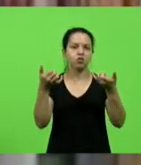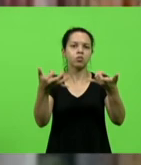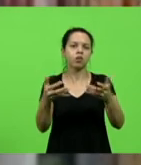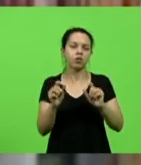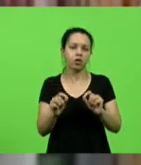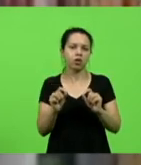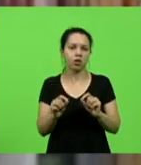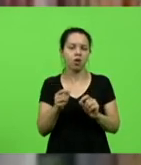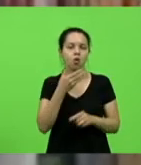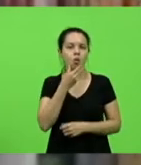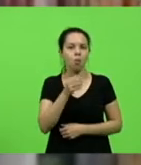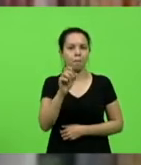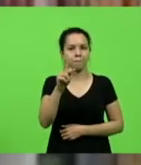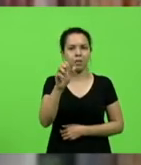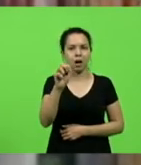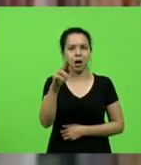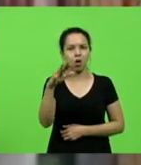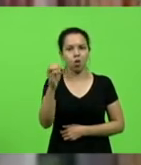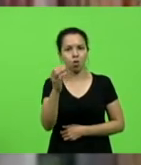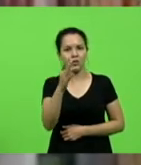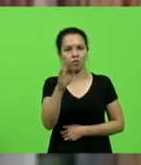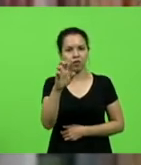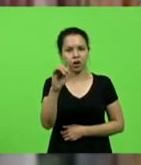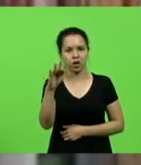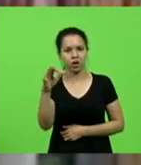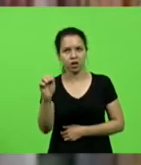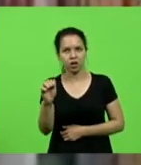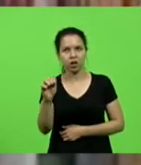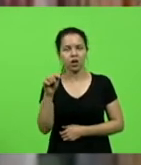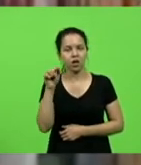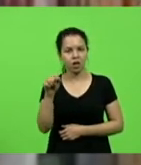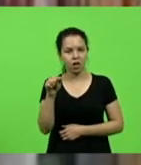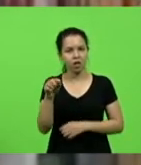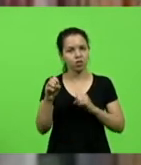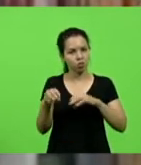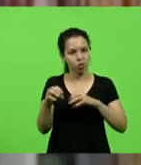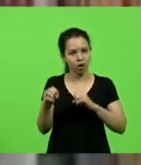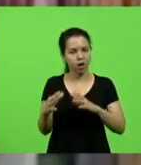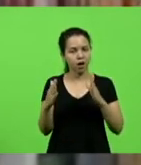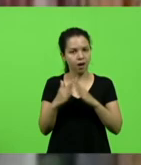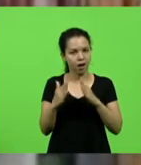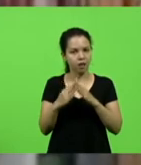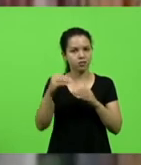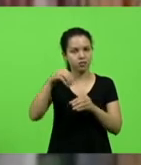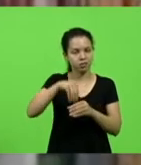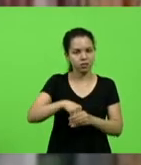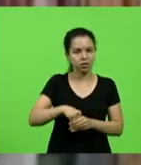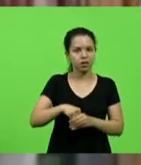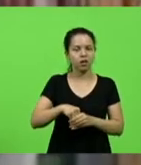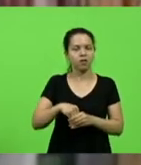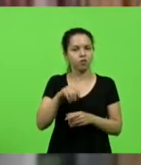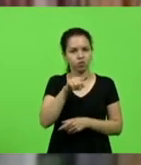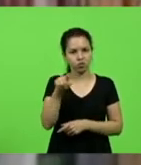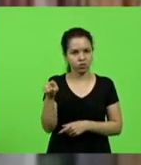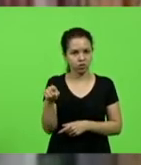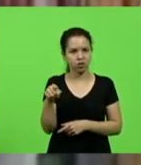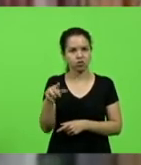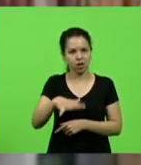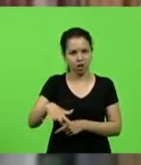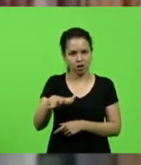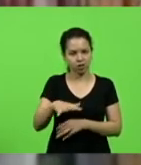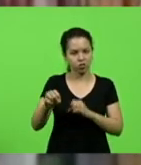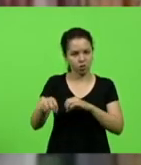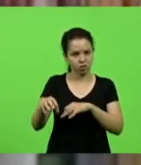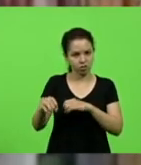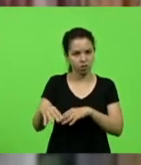Freire foi educado em casa. Paulo Freire foi alfabetizado. Para qualquer um que é da educação e